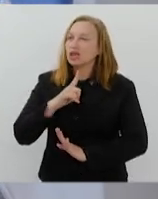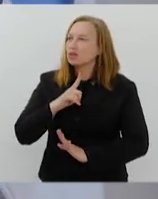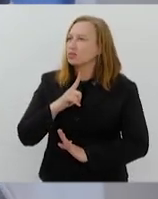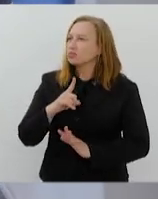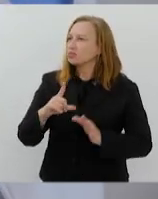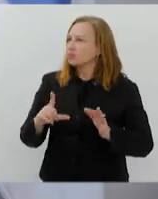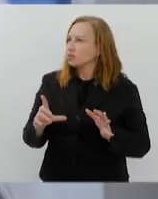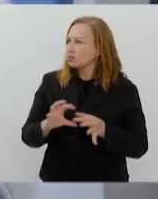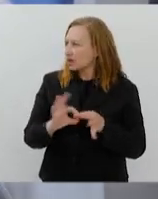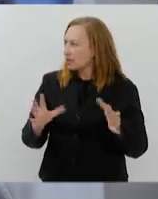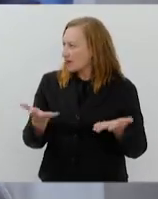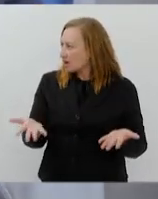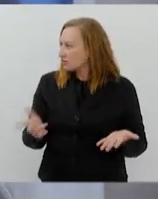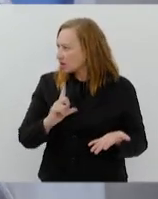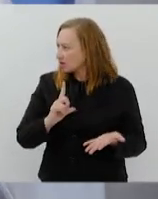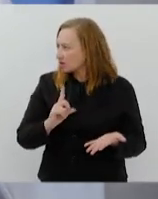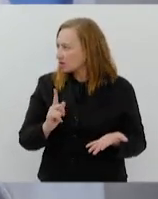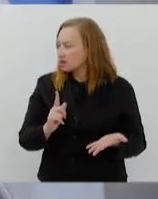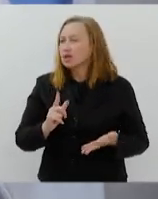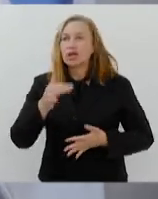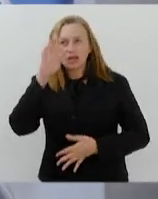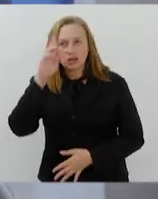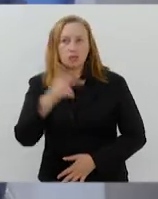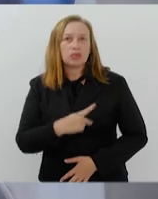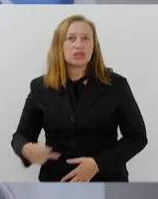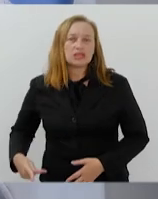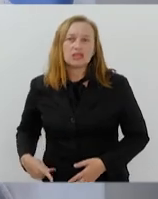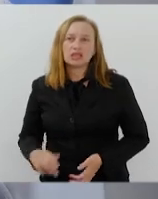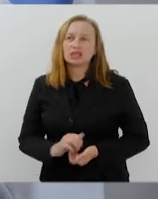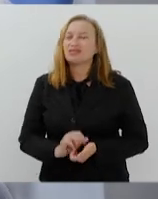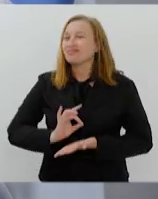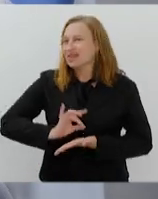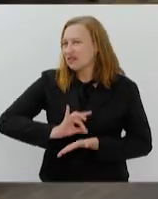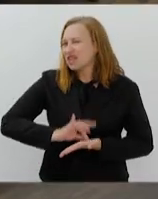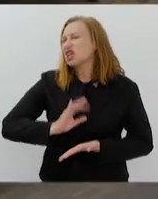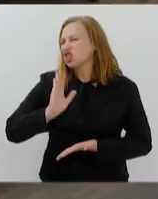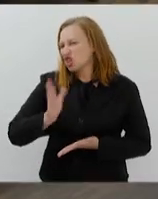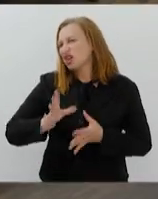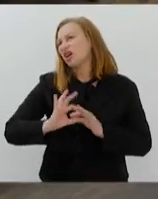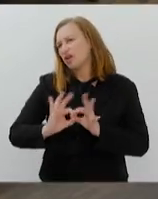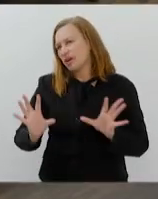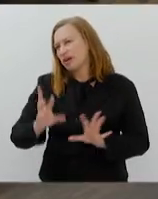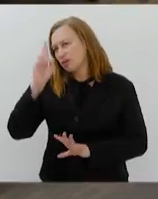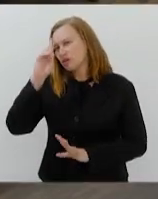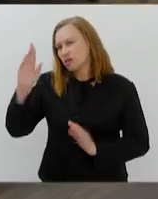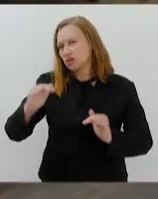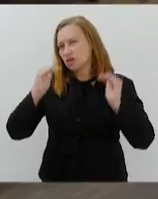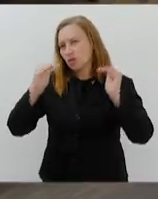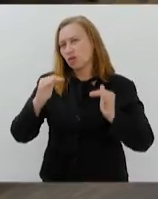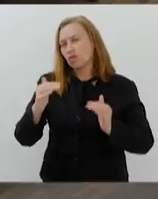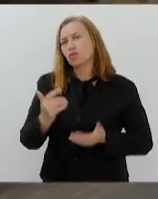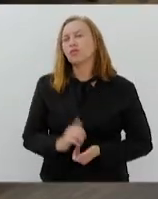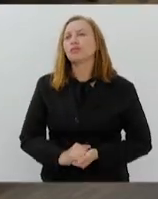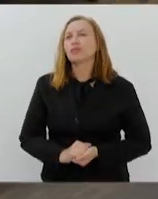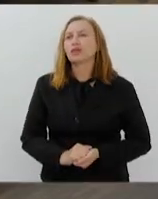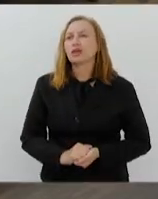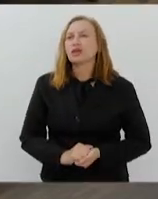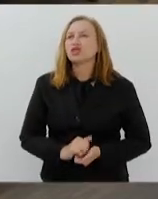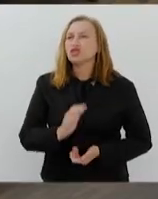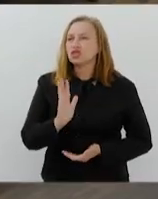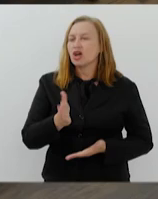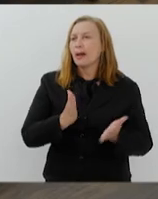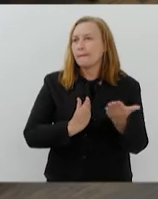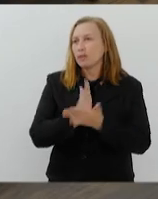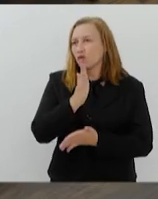deliberar deput S Presidente eh numa na verdade já tá deliberado por vossa excelência a realização de outra sentada inclusive já